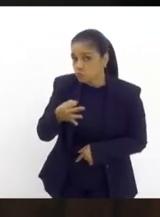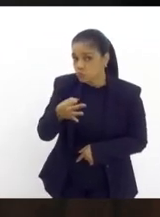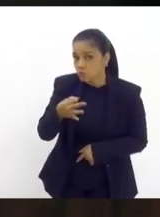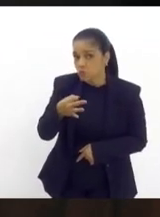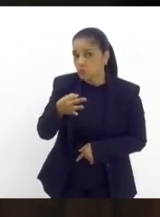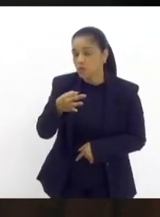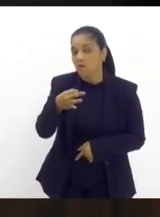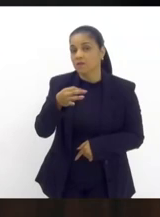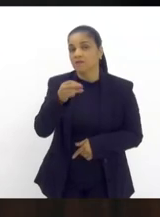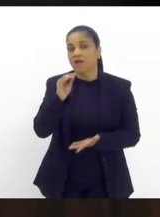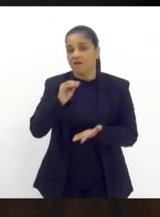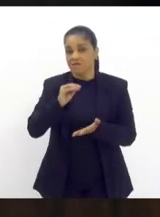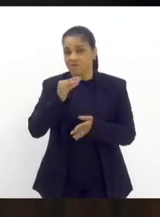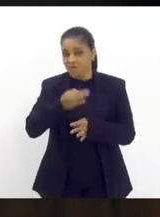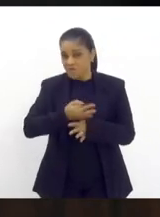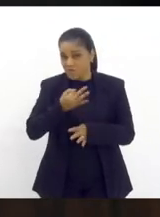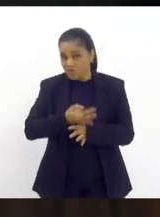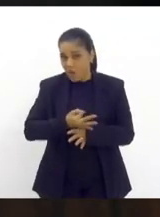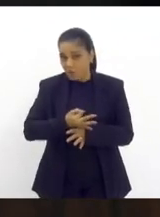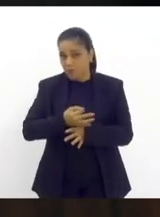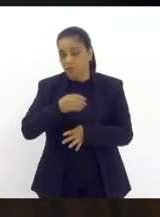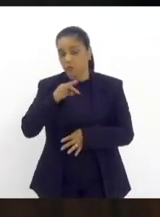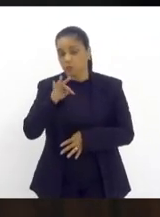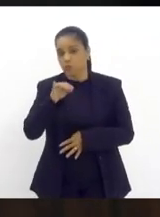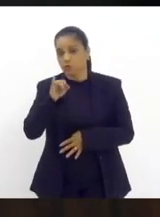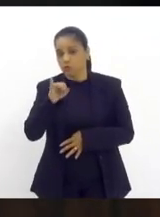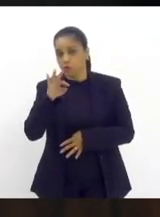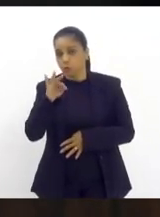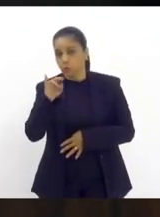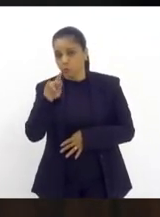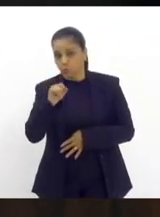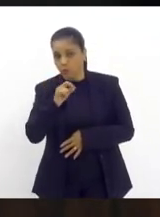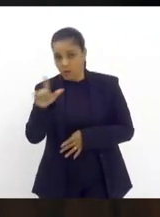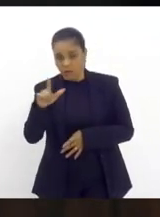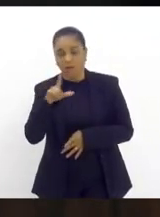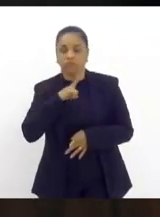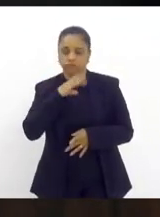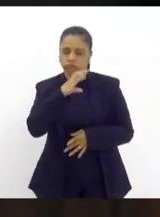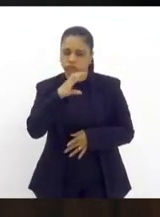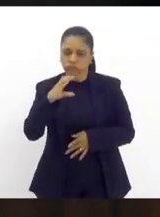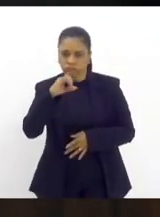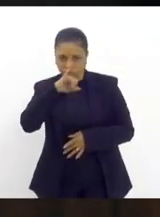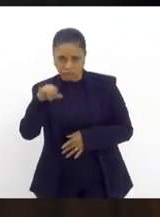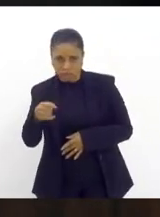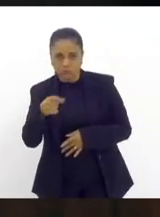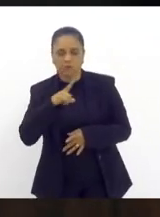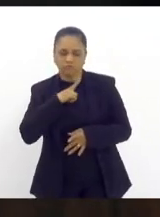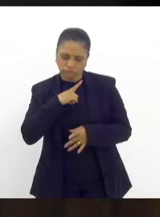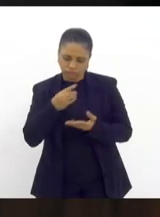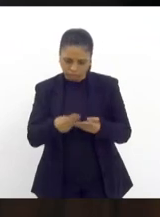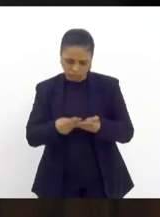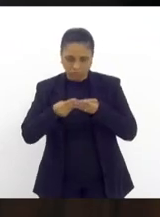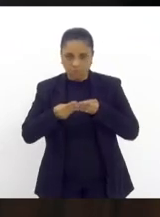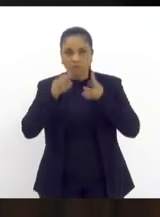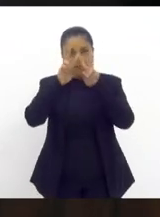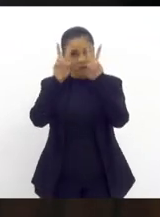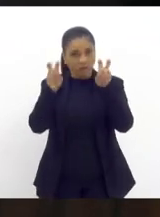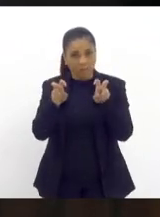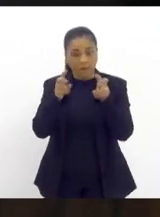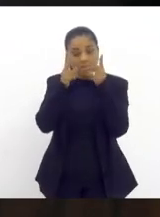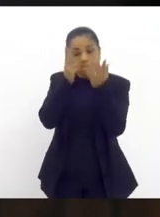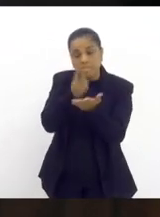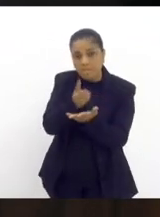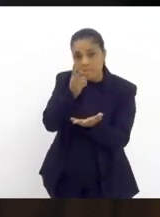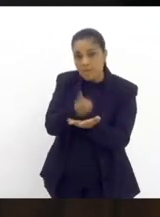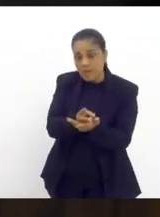do titular poderia ccj já me trouxe aqui de fato existe uma matéria que trata do mesmo conteúdo